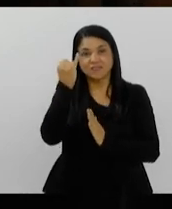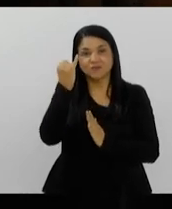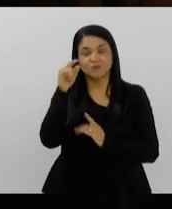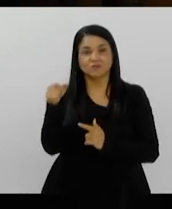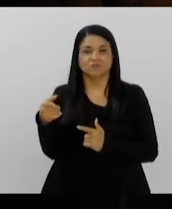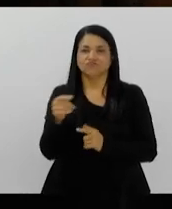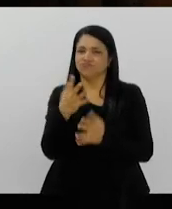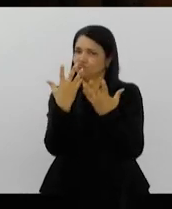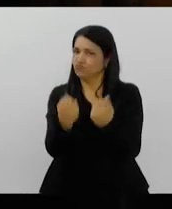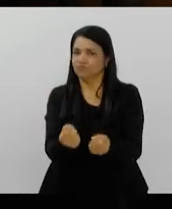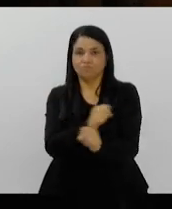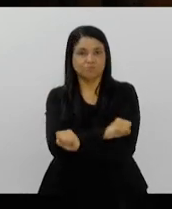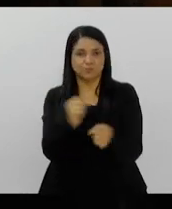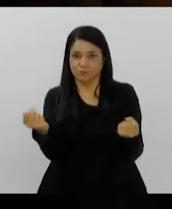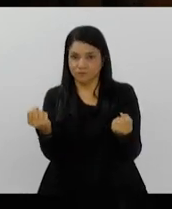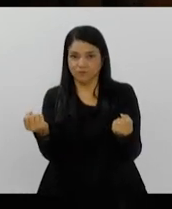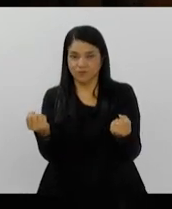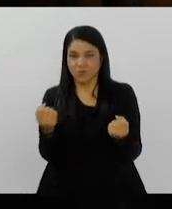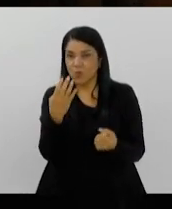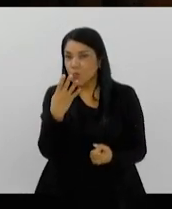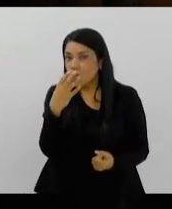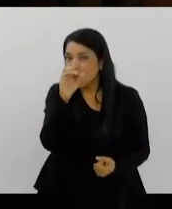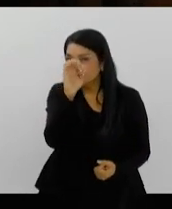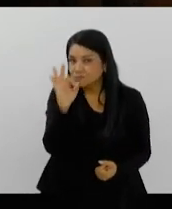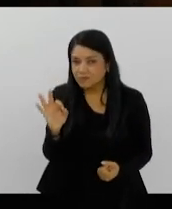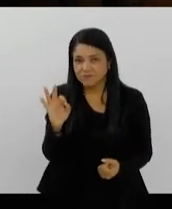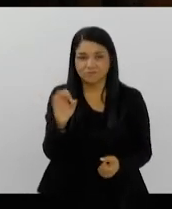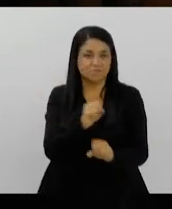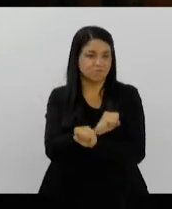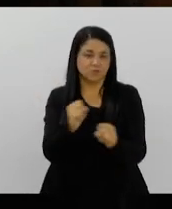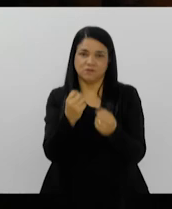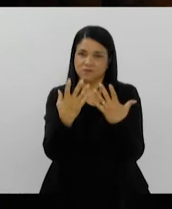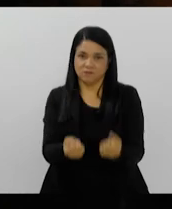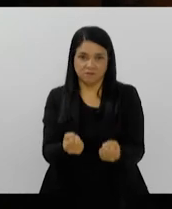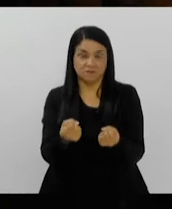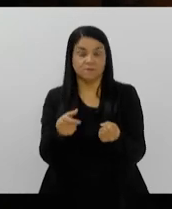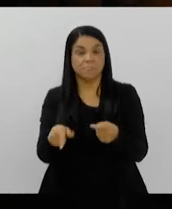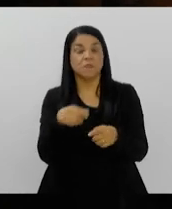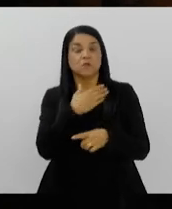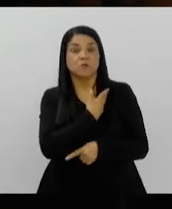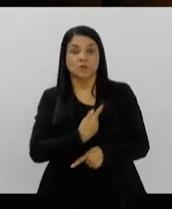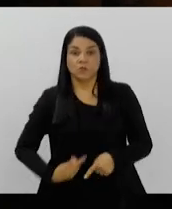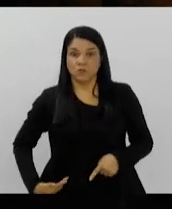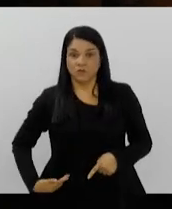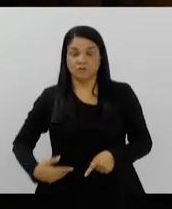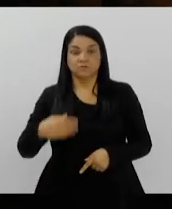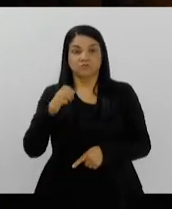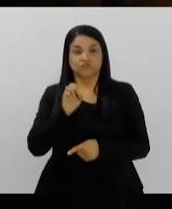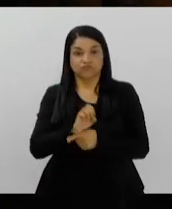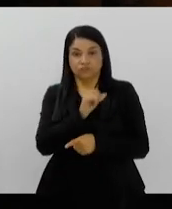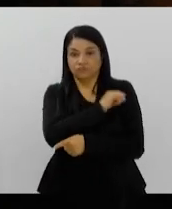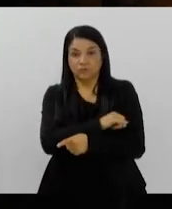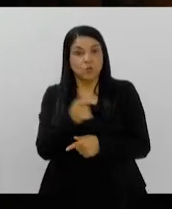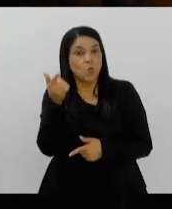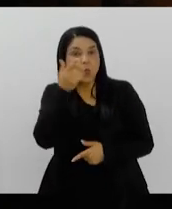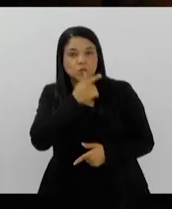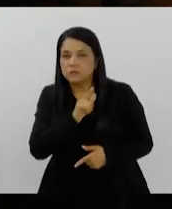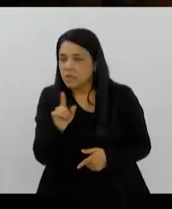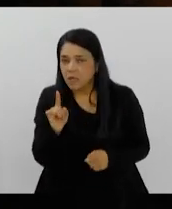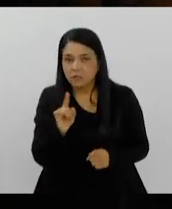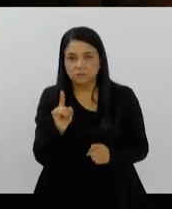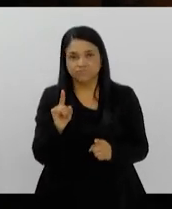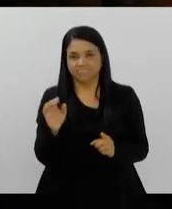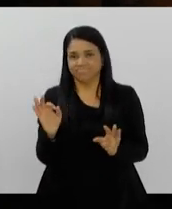inaceitável. Mas o governo do Estado do Rio de Janeiro não consegue, de forma